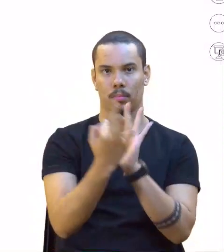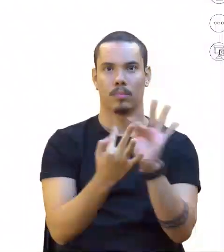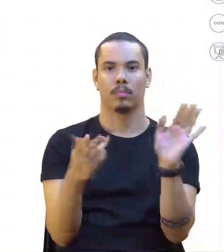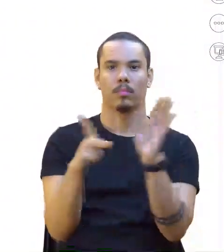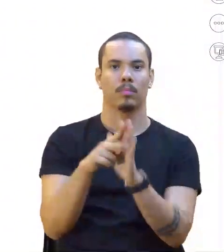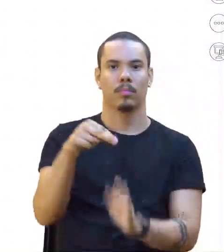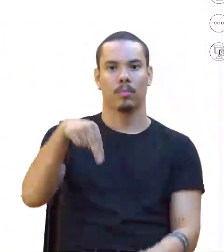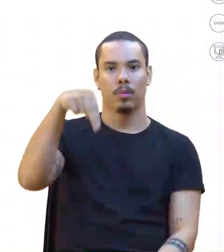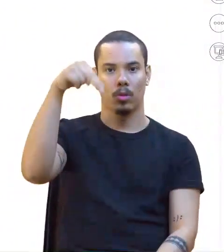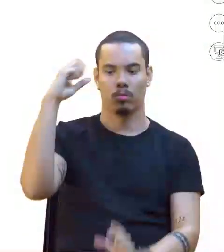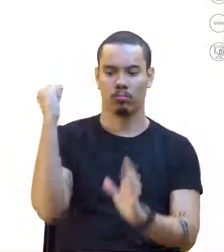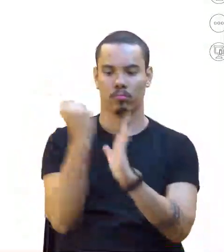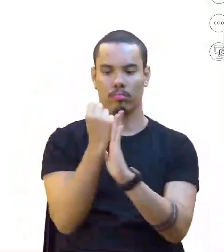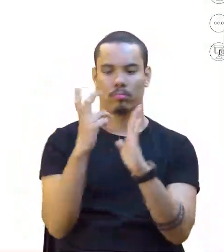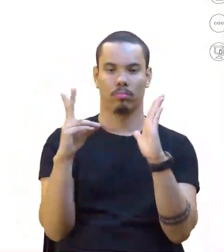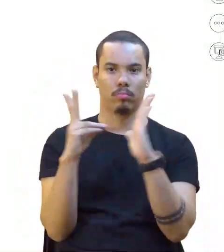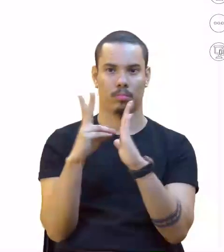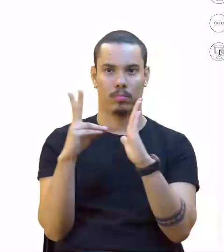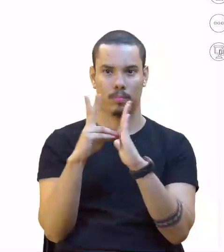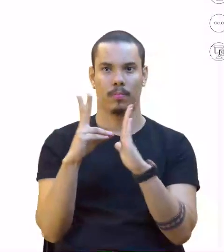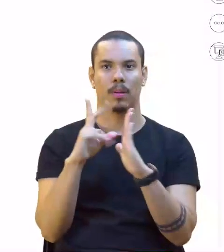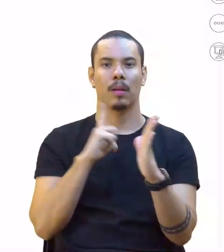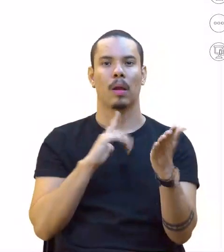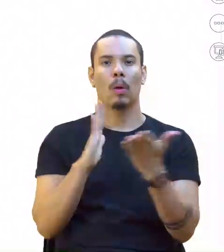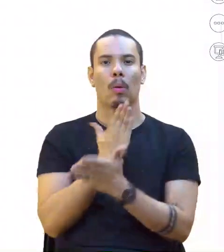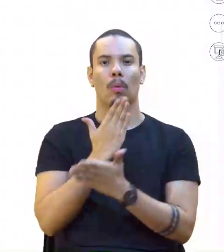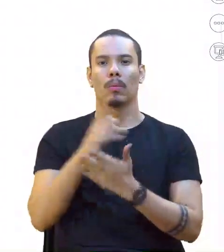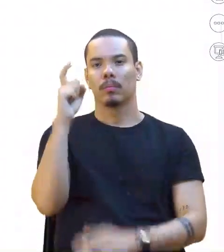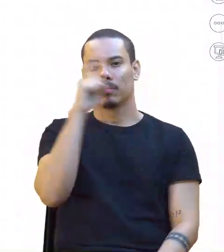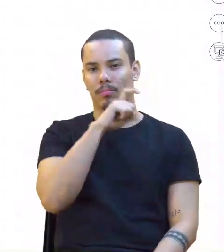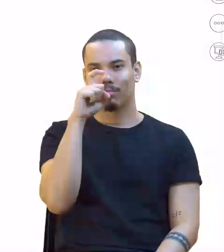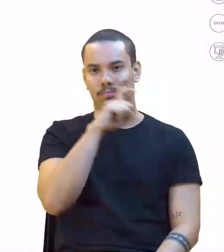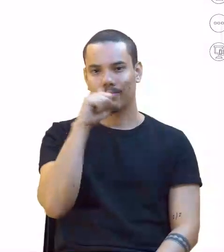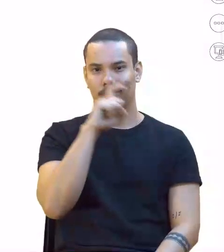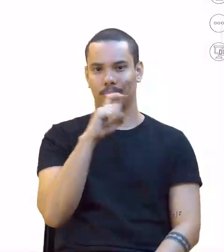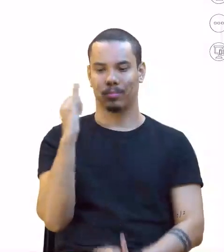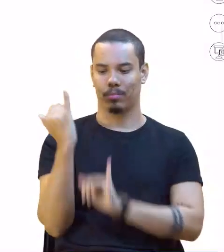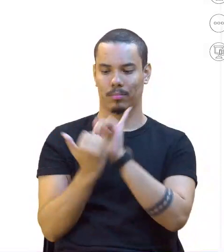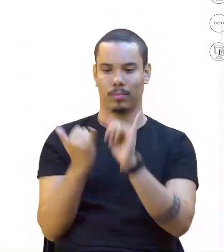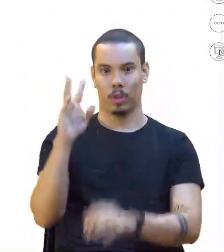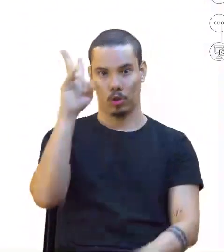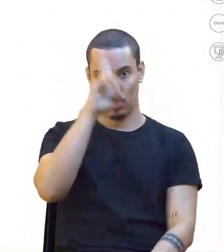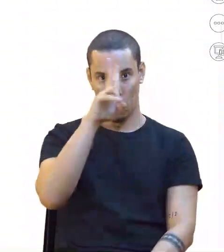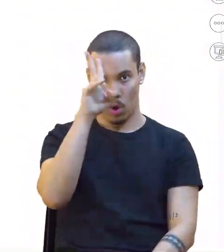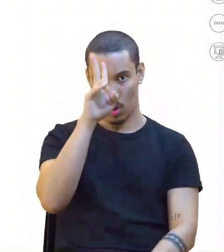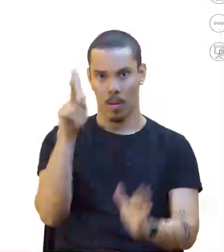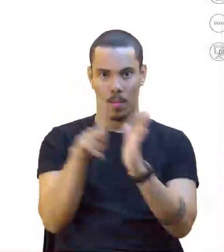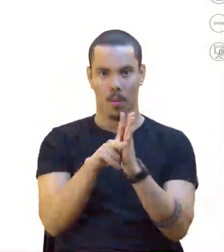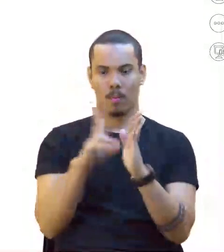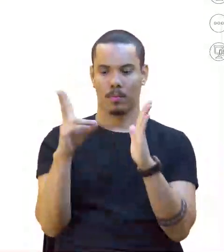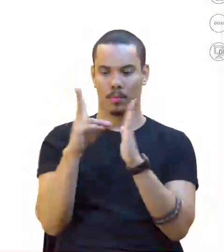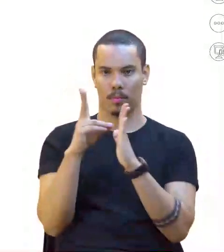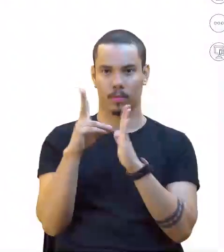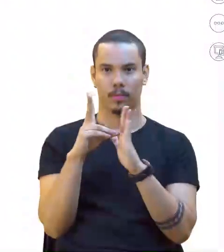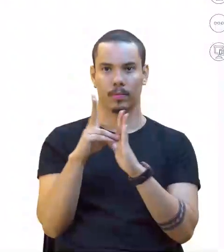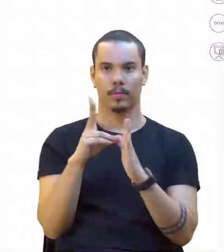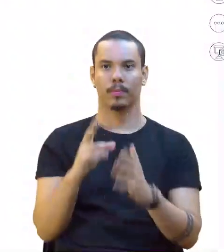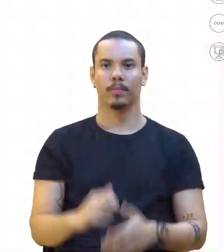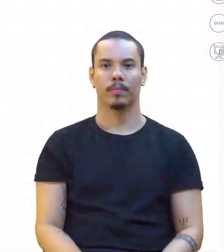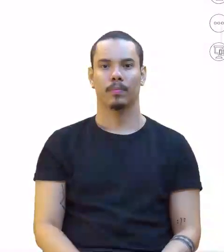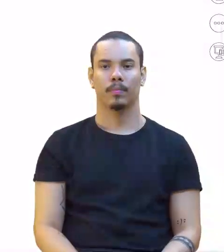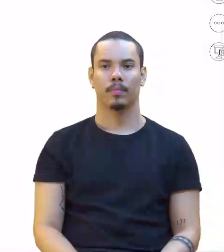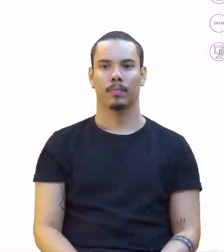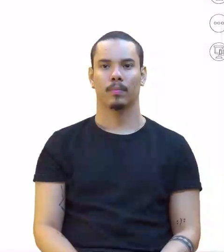influência indígena, né? Muitos contos e lendas surgiram da imaginação e sabedoria dos povos indígenas da região.